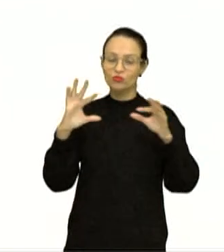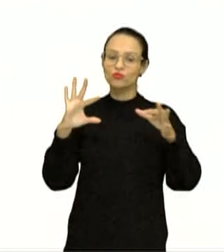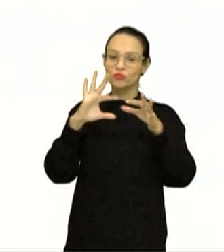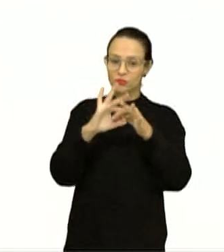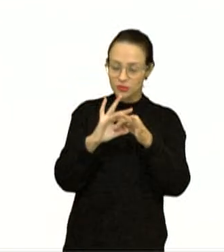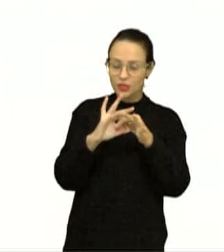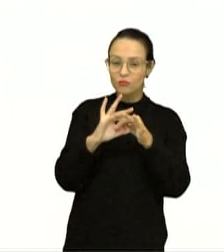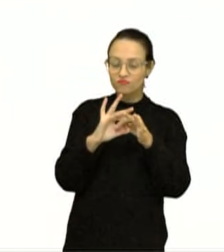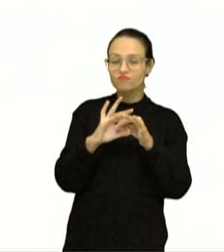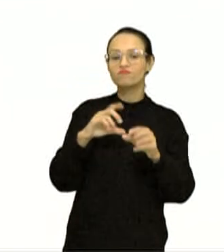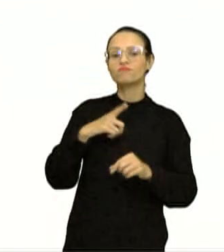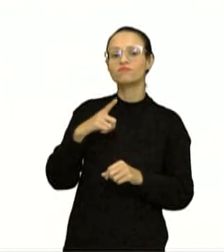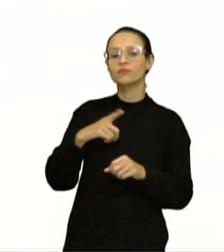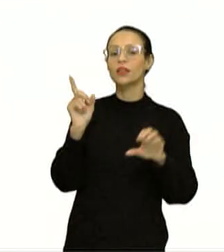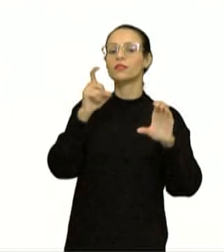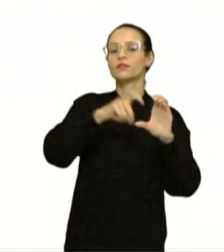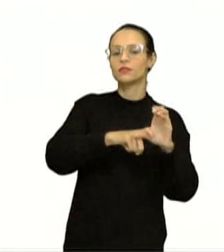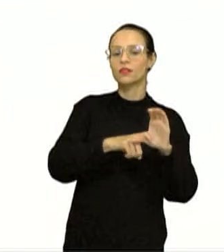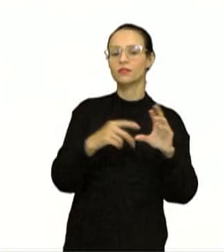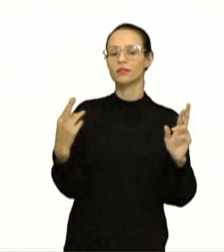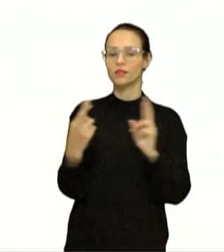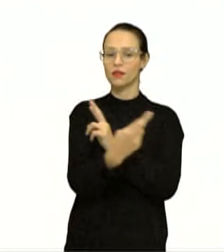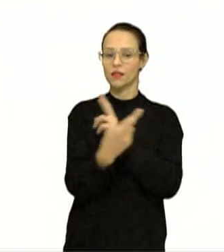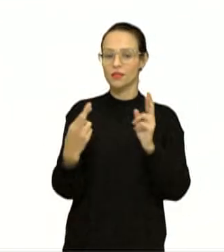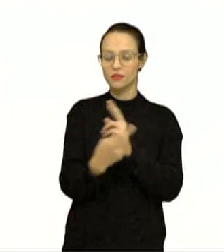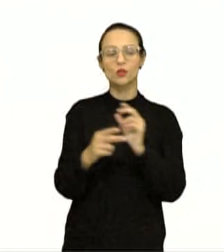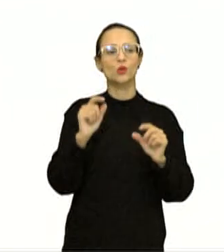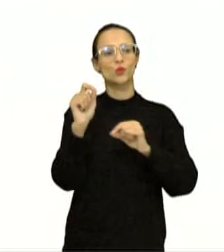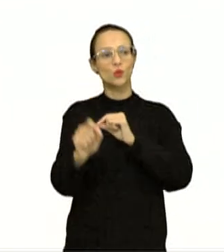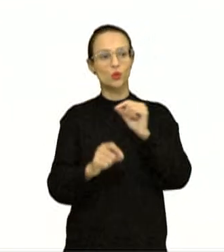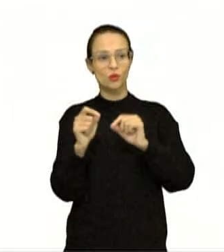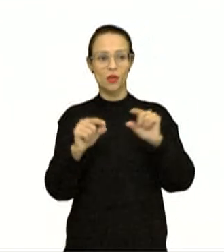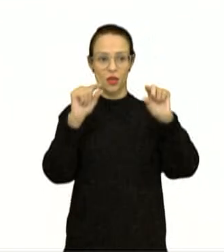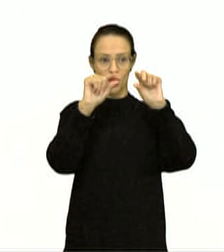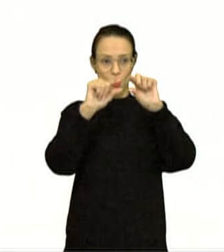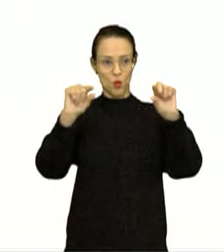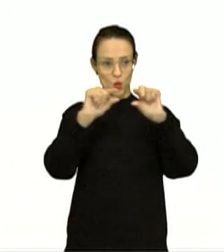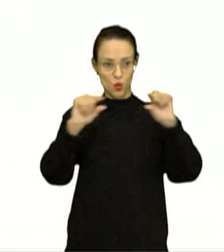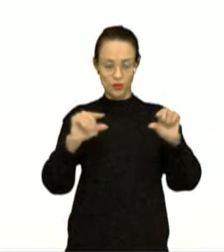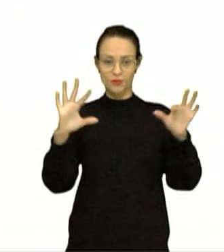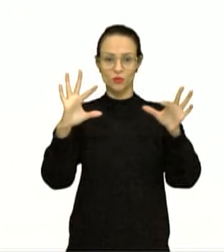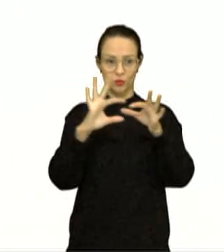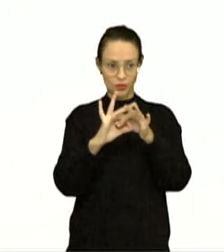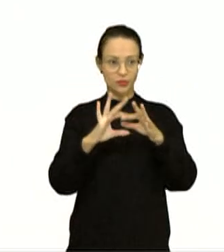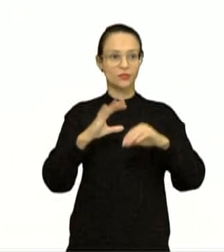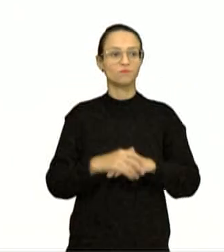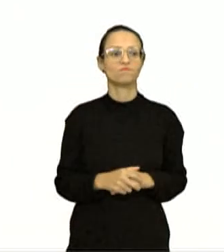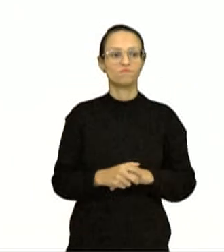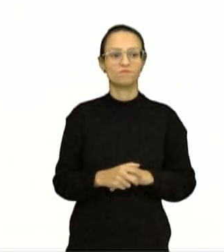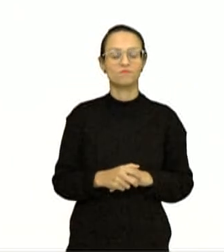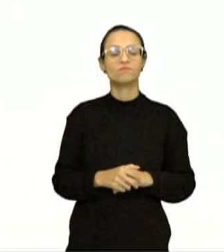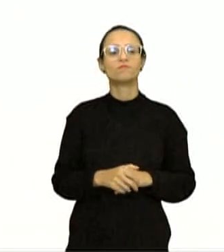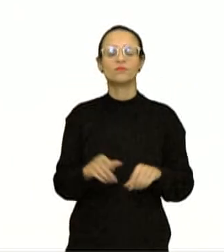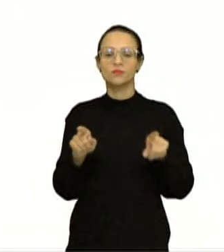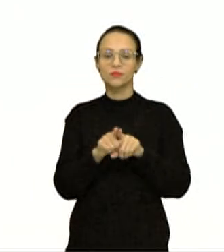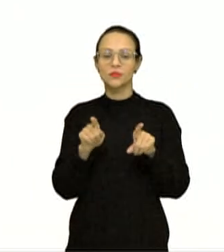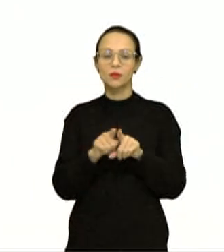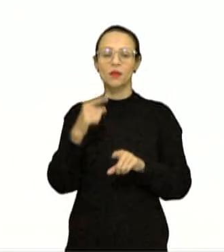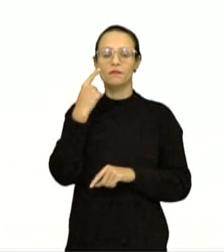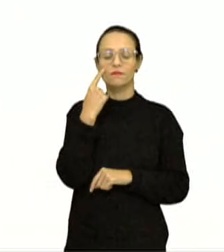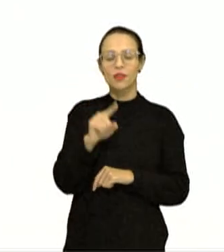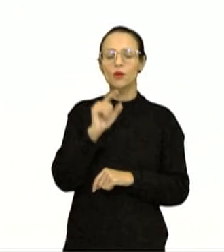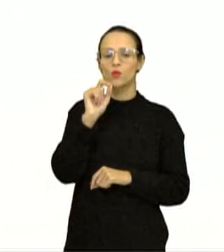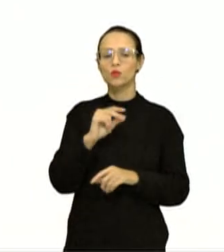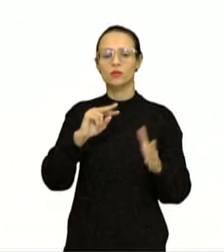conjuntivas subordinativas estabelecem entre as orações que conectam, inferir efeitos de